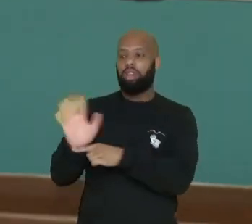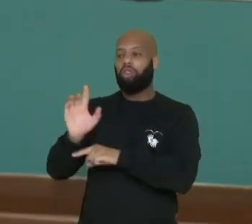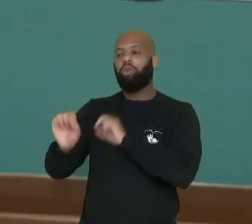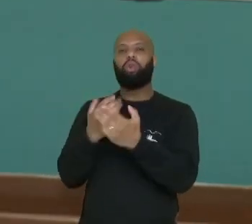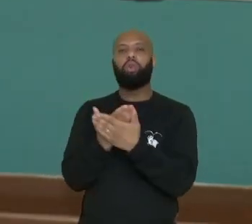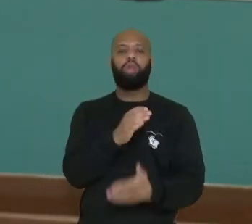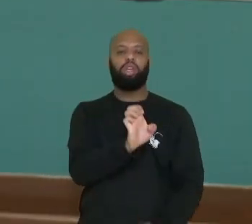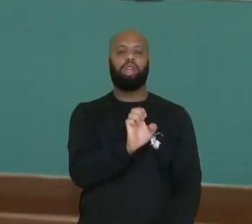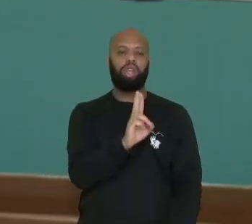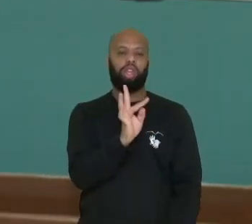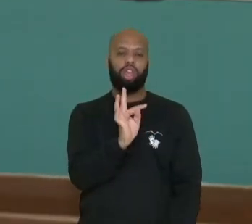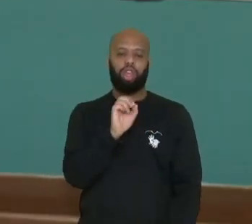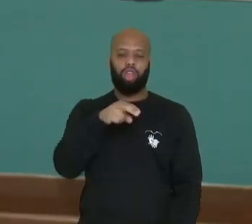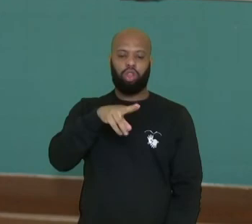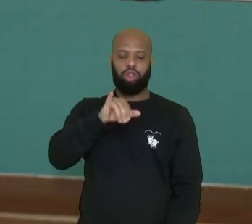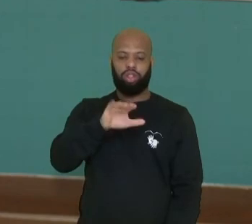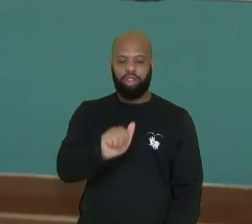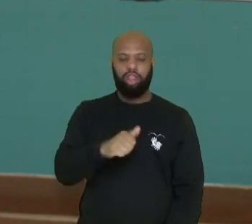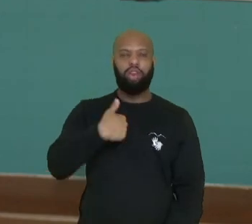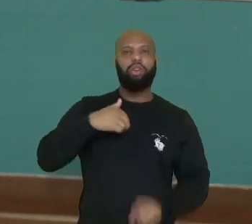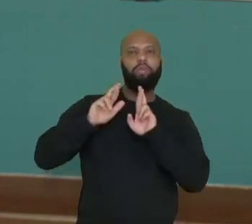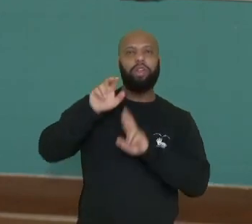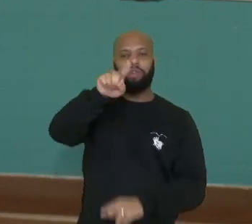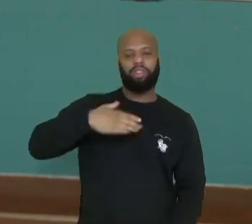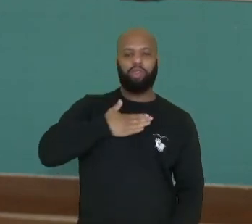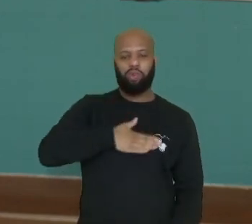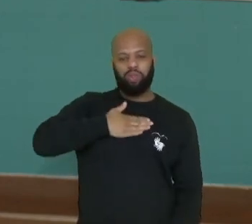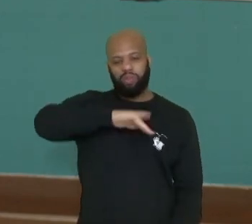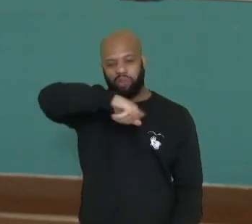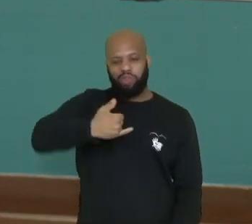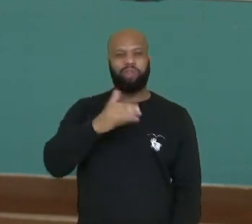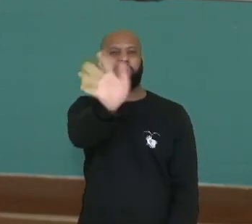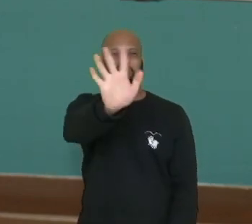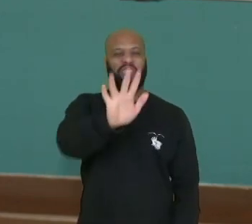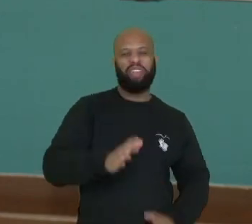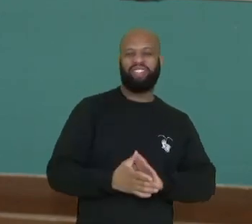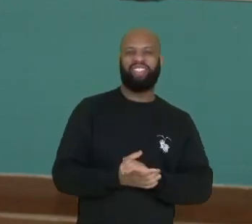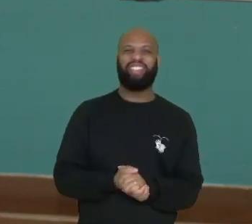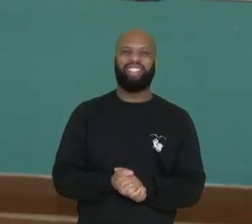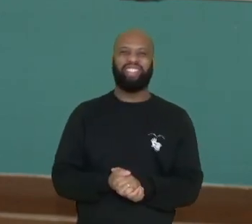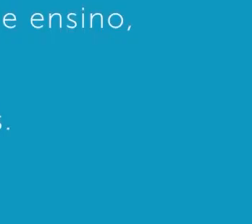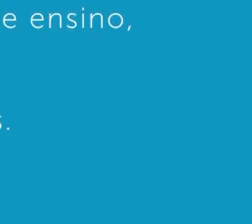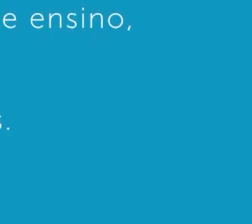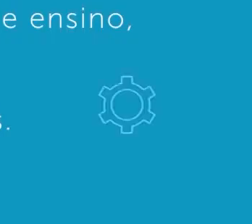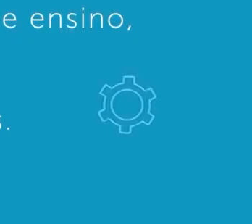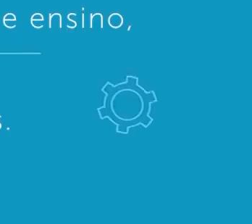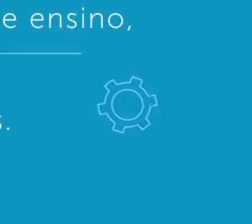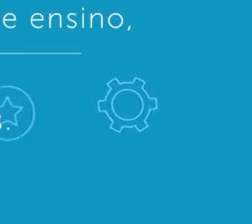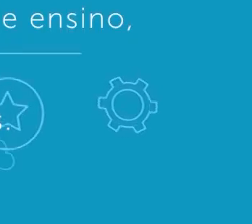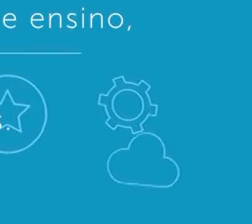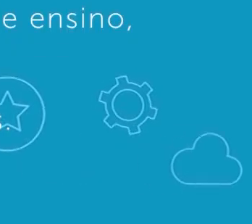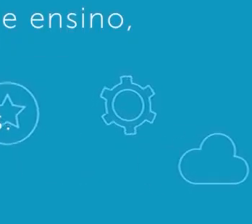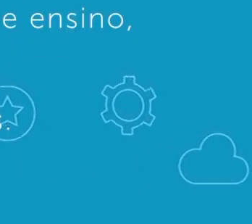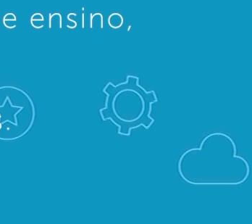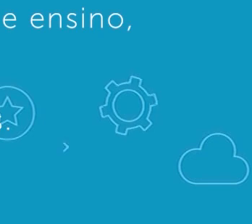o Neste vídeo nós falamos sobre a eutonia eu espero que vocês tenham gostado e uma congresso e